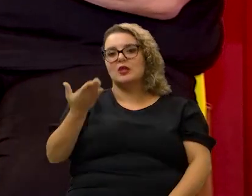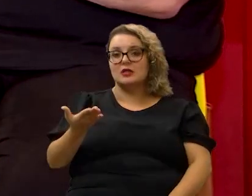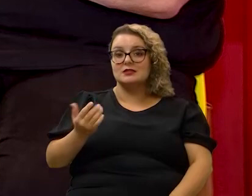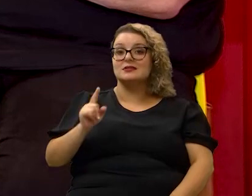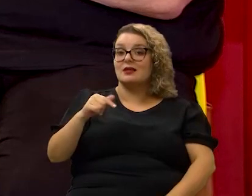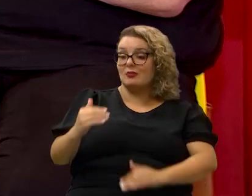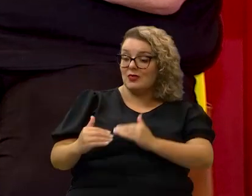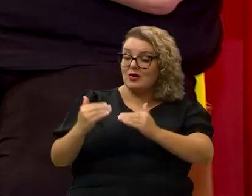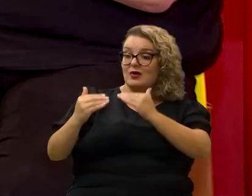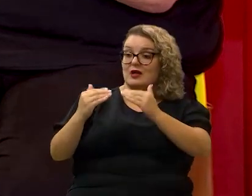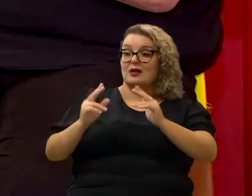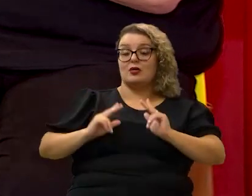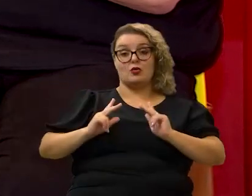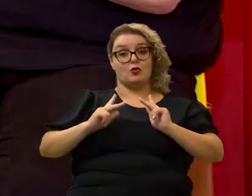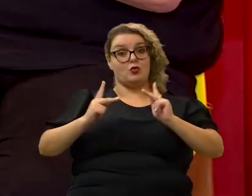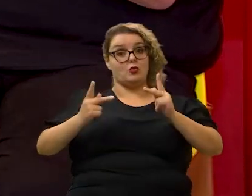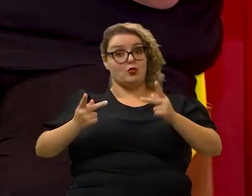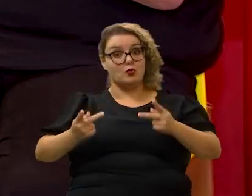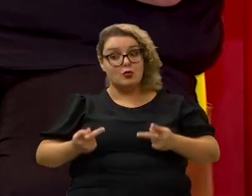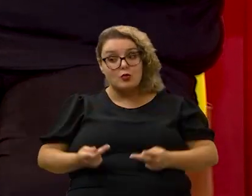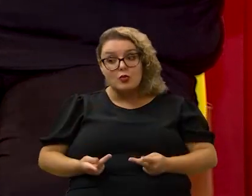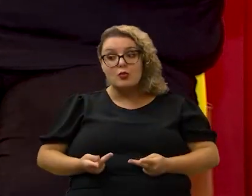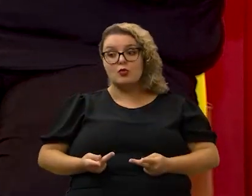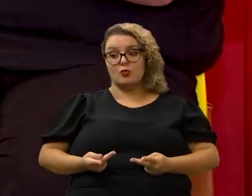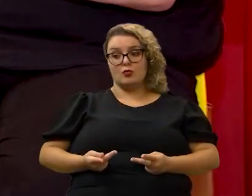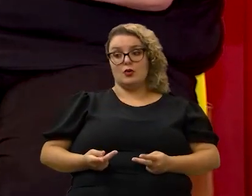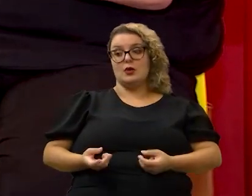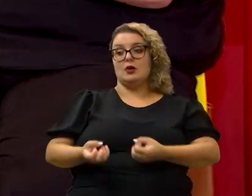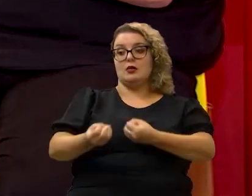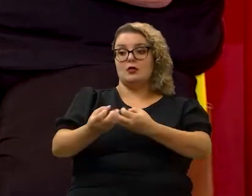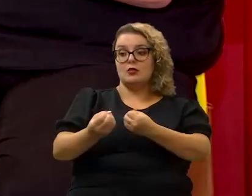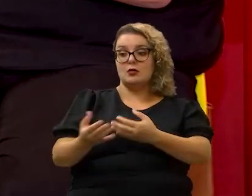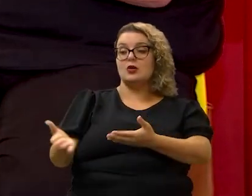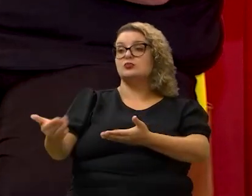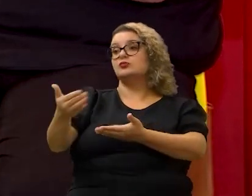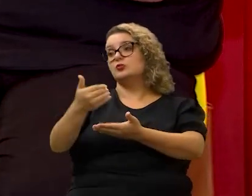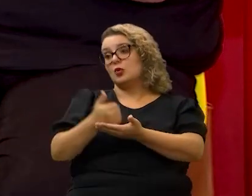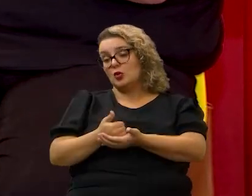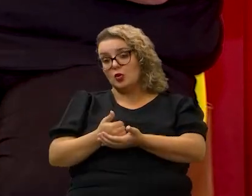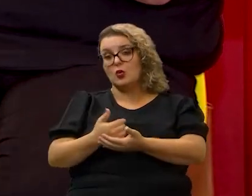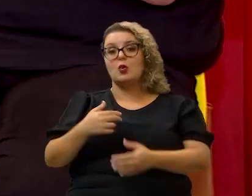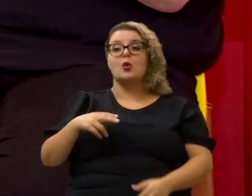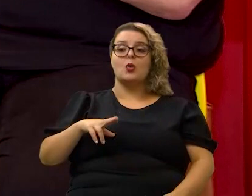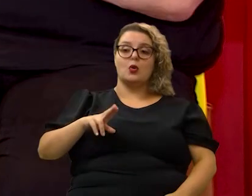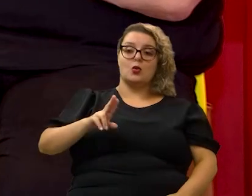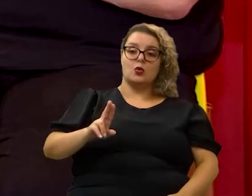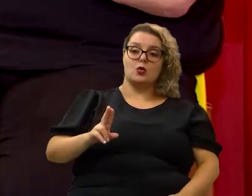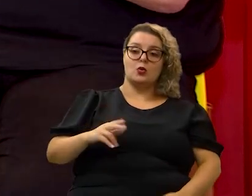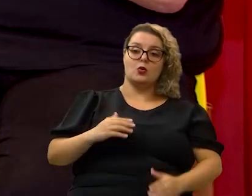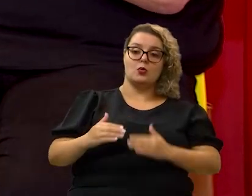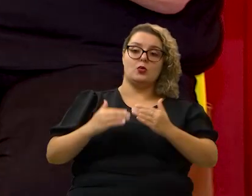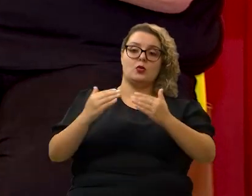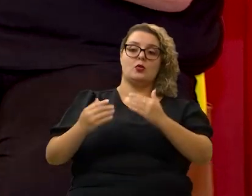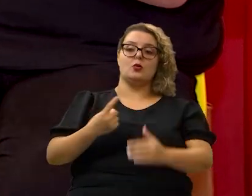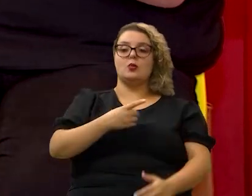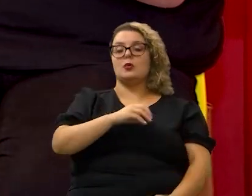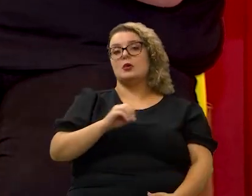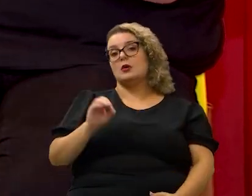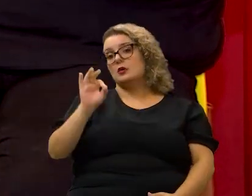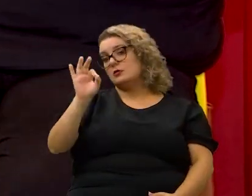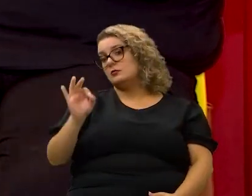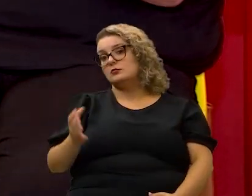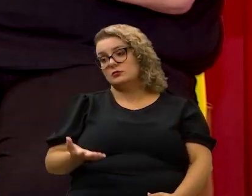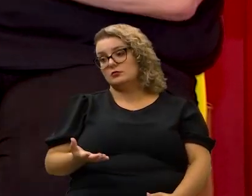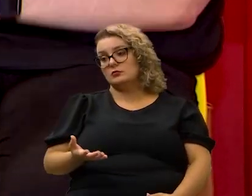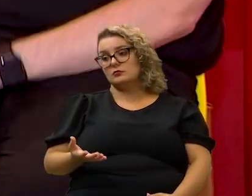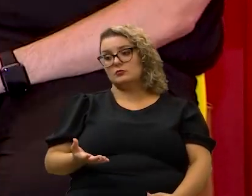uma produção humana a partir de informações coletadas, né, ou se é uma produção